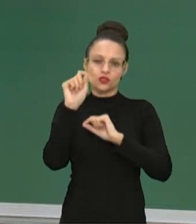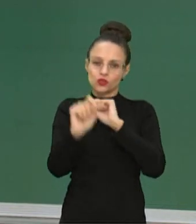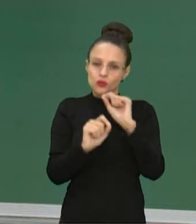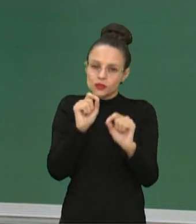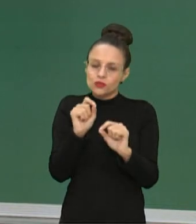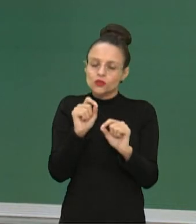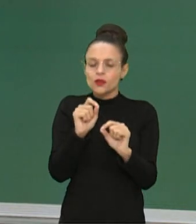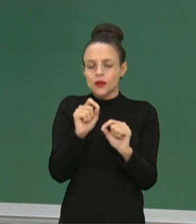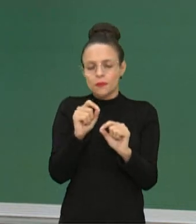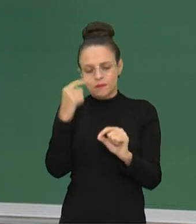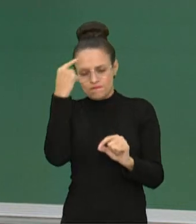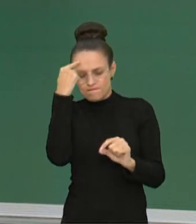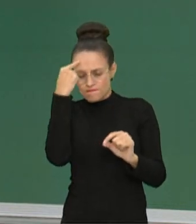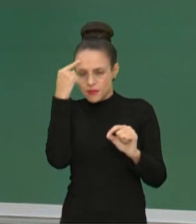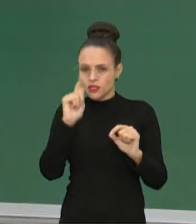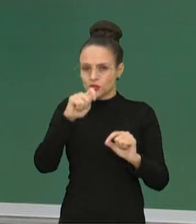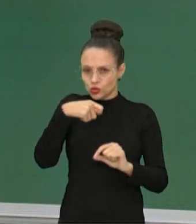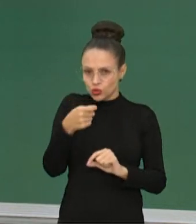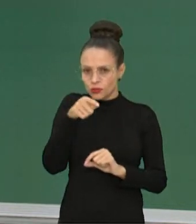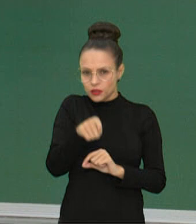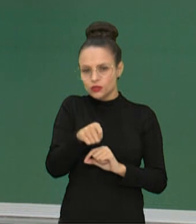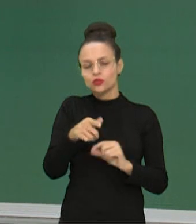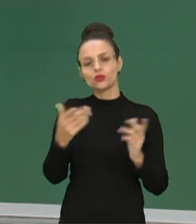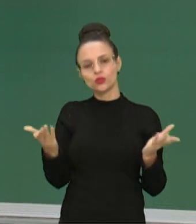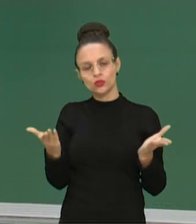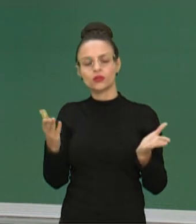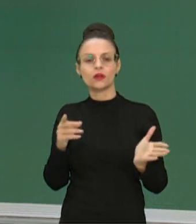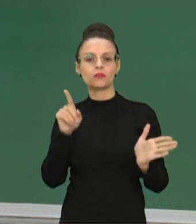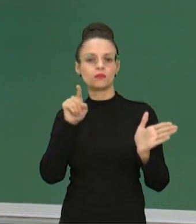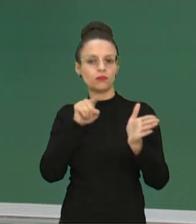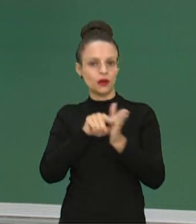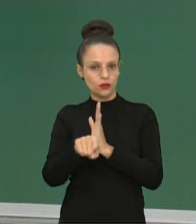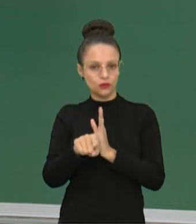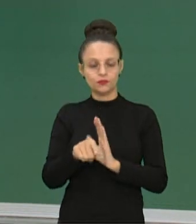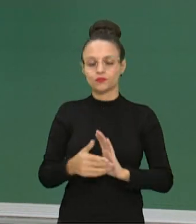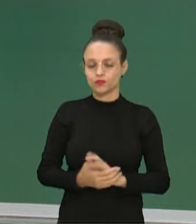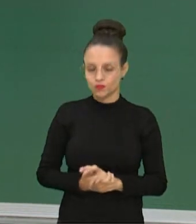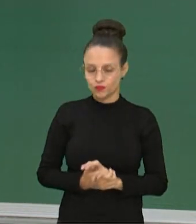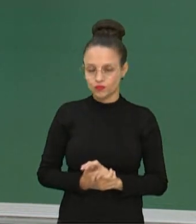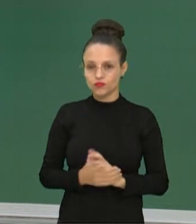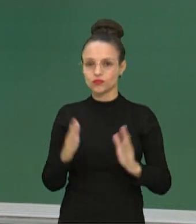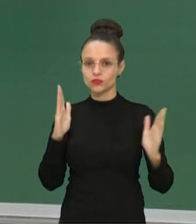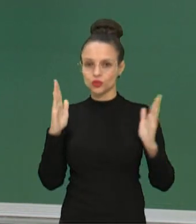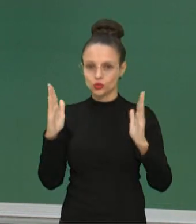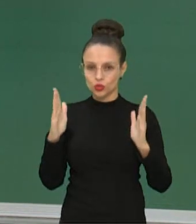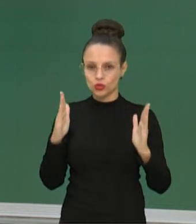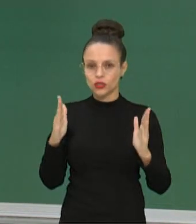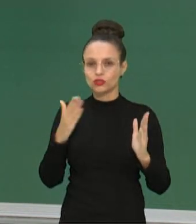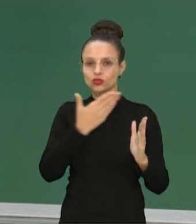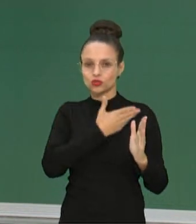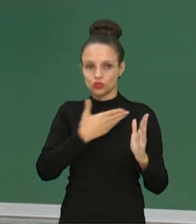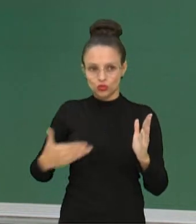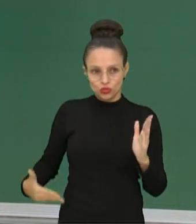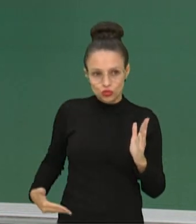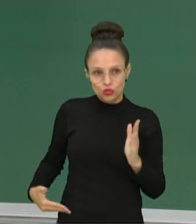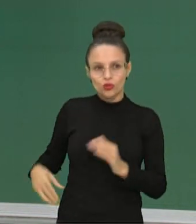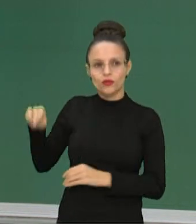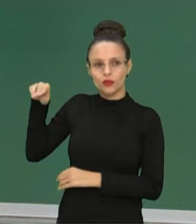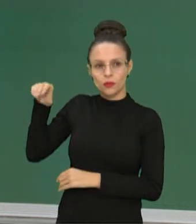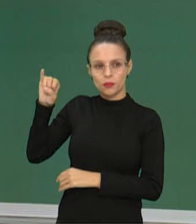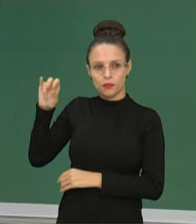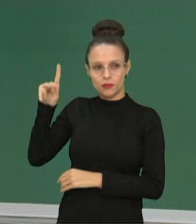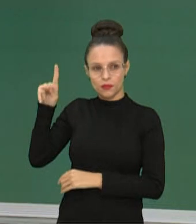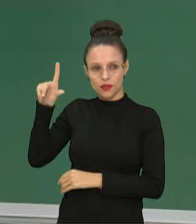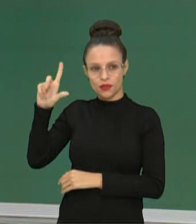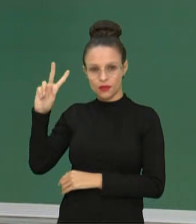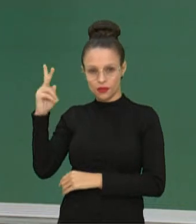a nossa percepção sobre esse tema, vem o nosso primeiro quiz, que diz o seguinte: durante o governo de Mikhail Gorbachev, o